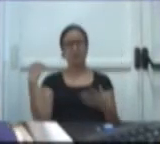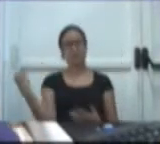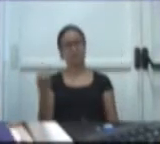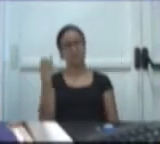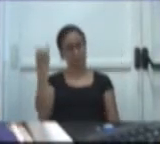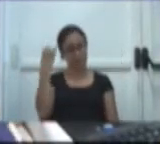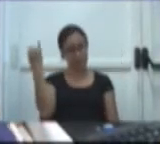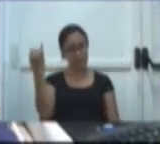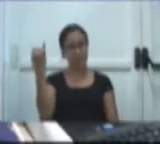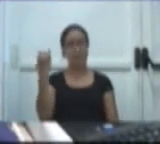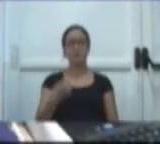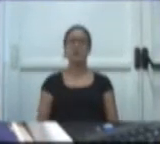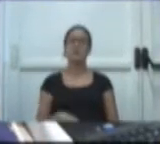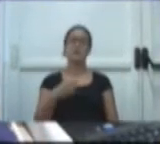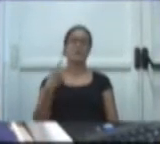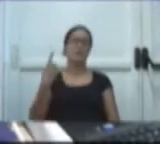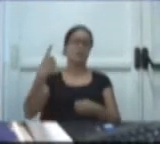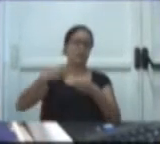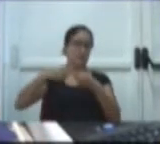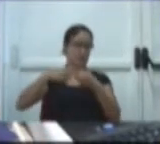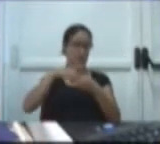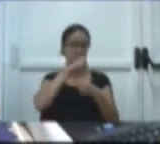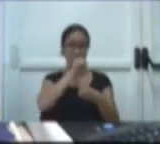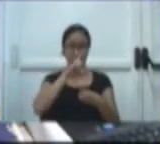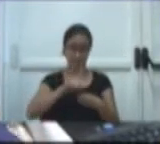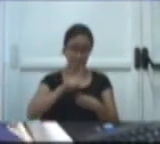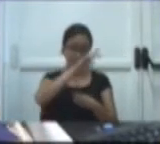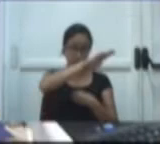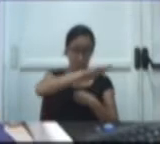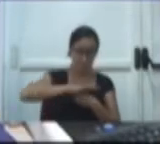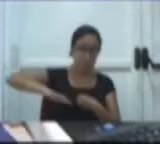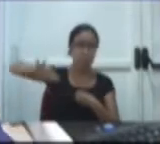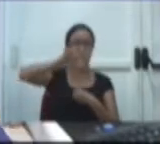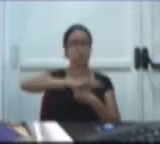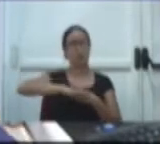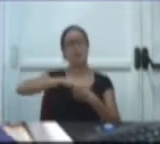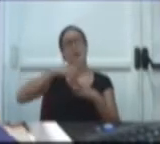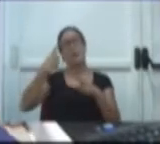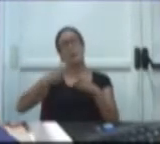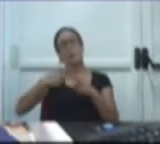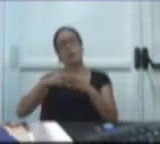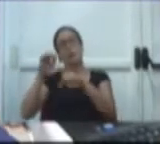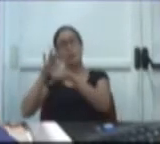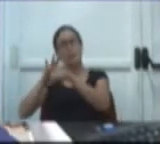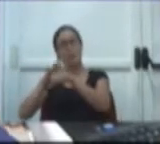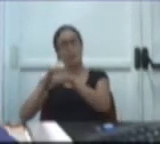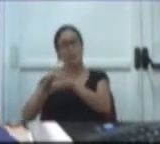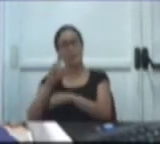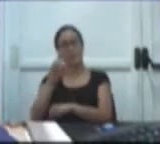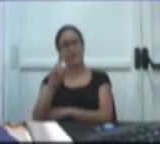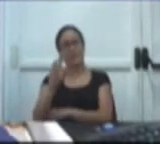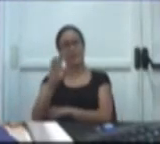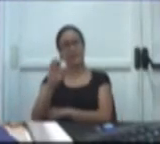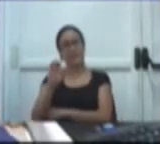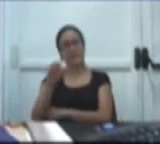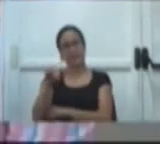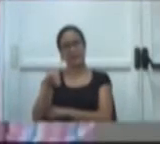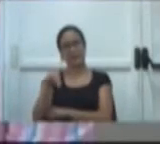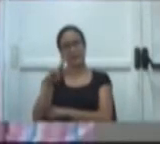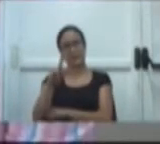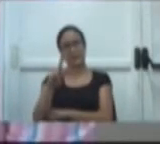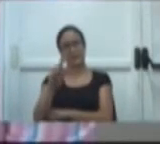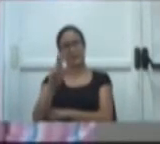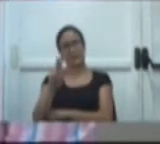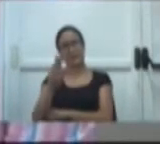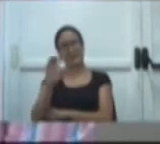nesses últimos dias na questão da epidemia da dengue. Então, em relação ao hospital da campanha contra a dengue, né, estou perguntando